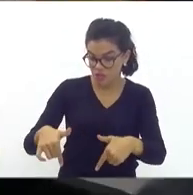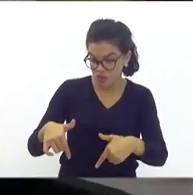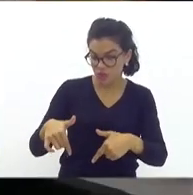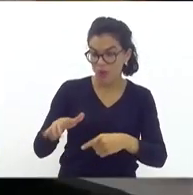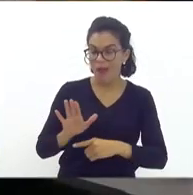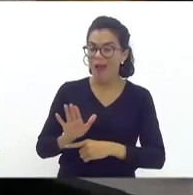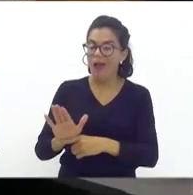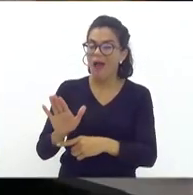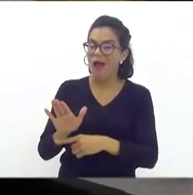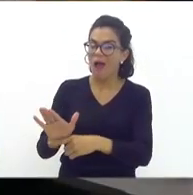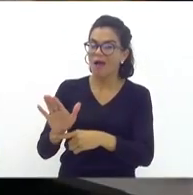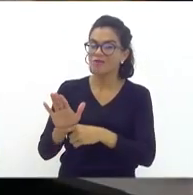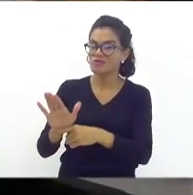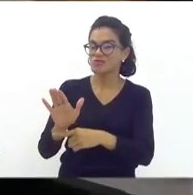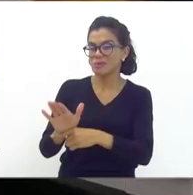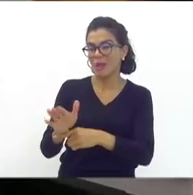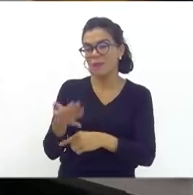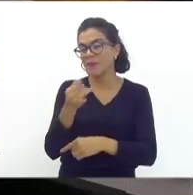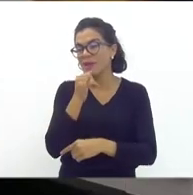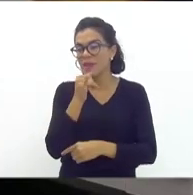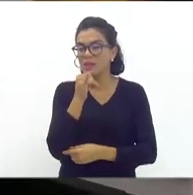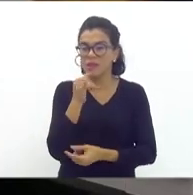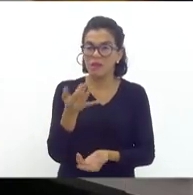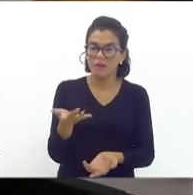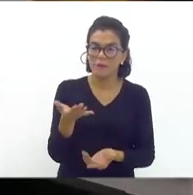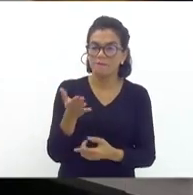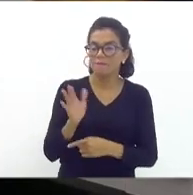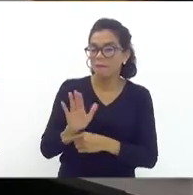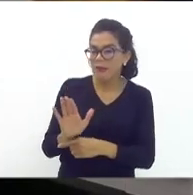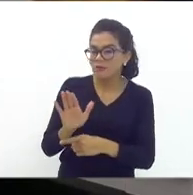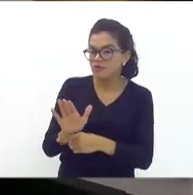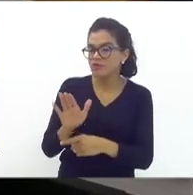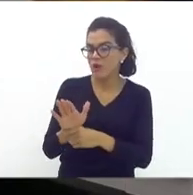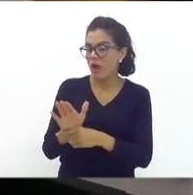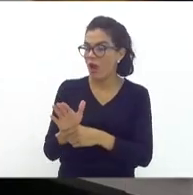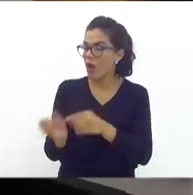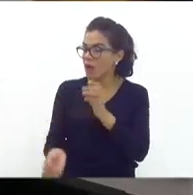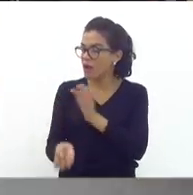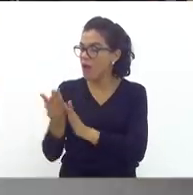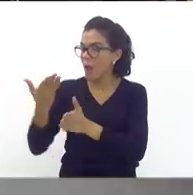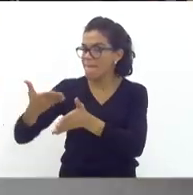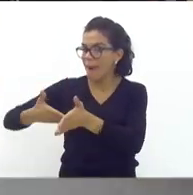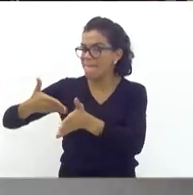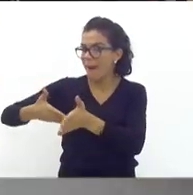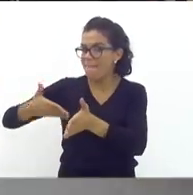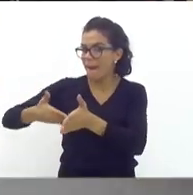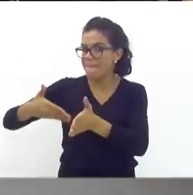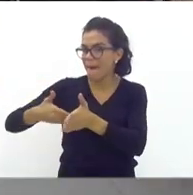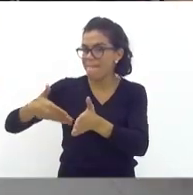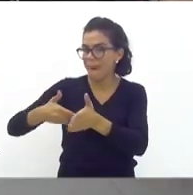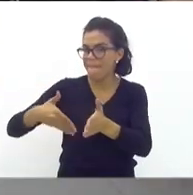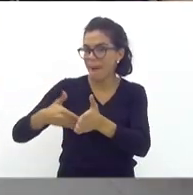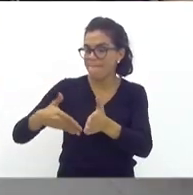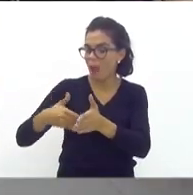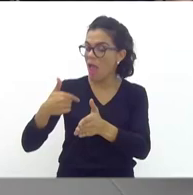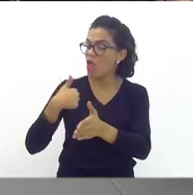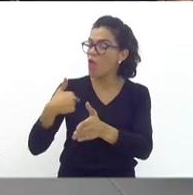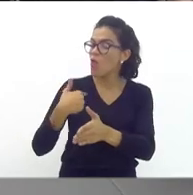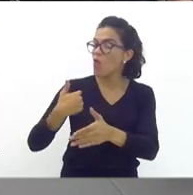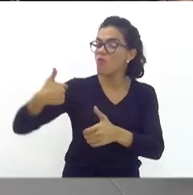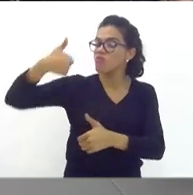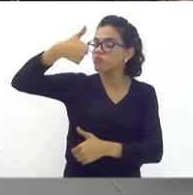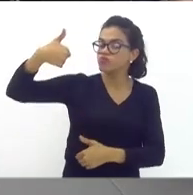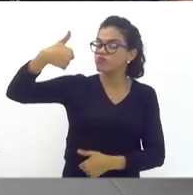beneficiar e criar um empecilho Ao livre mercado ou criar algum tipo de monopólio agência